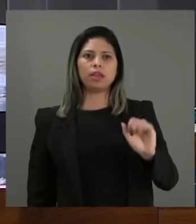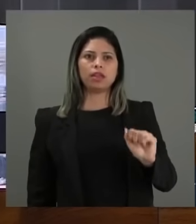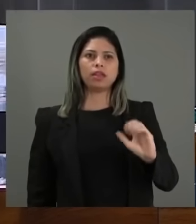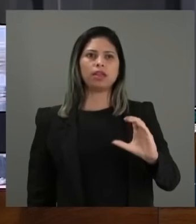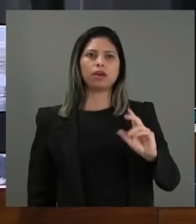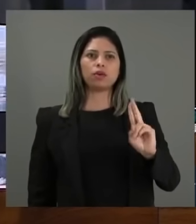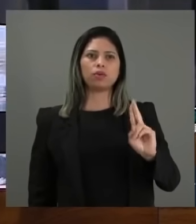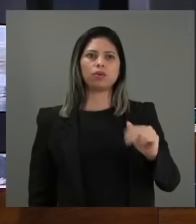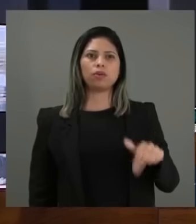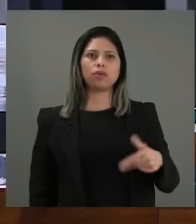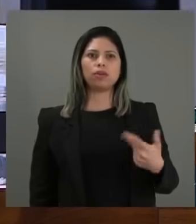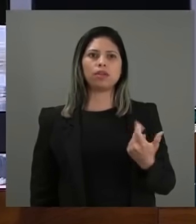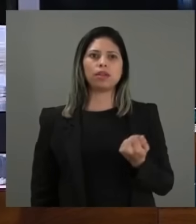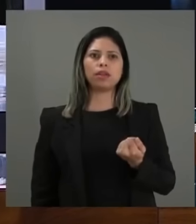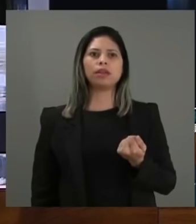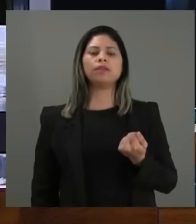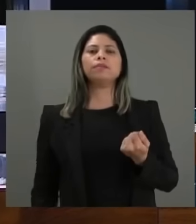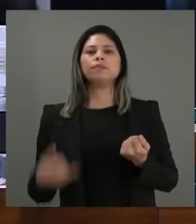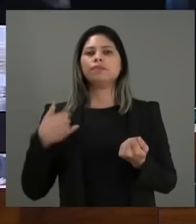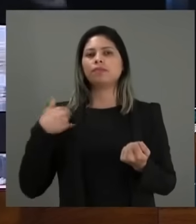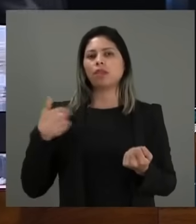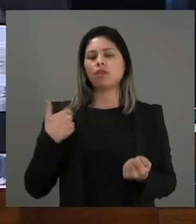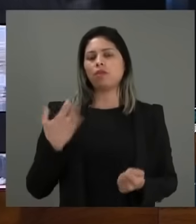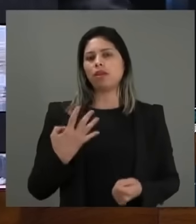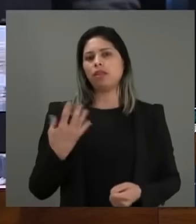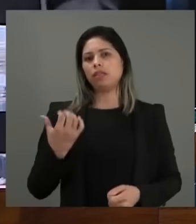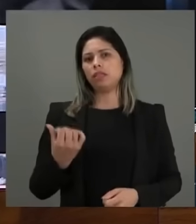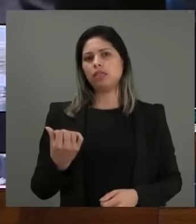Ele estava 10 meses preso